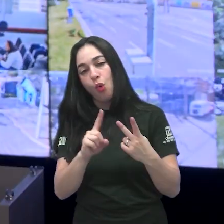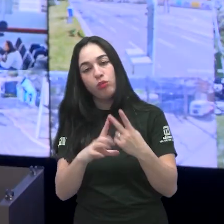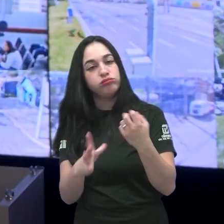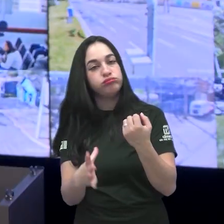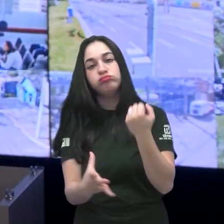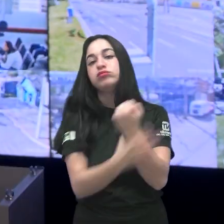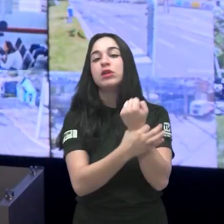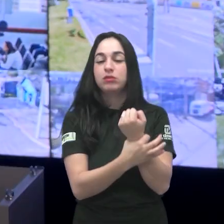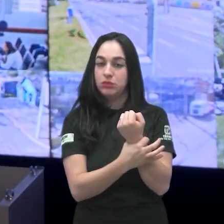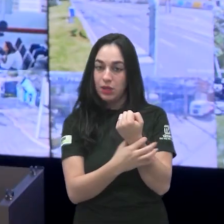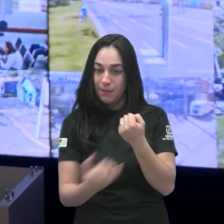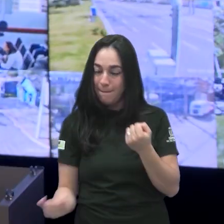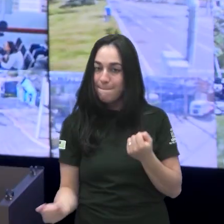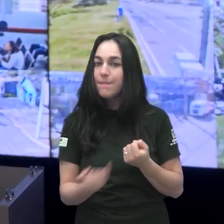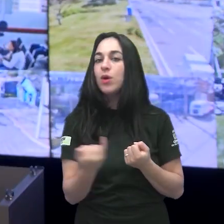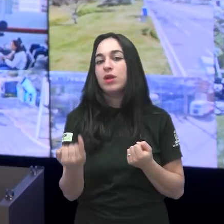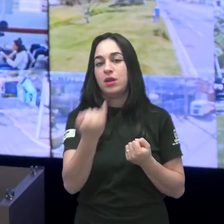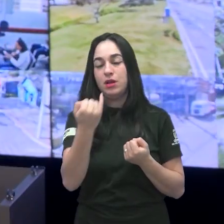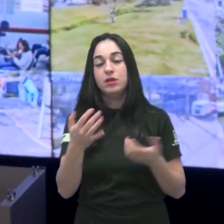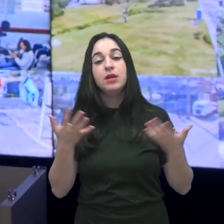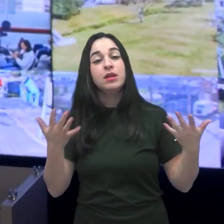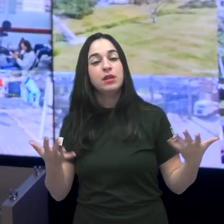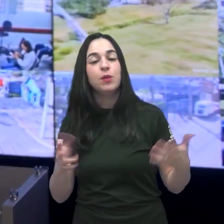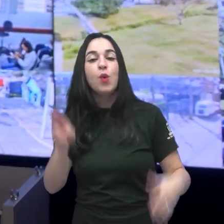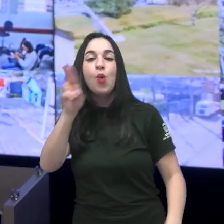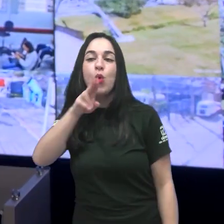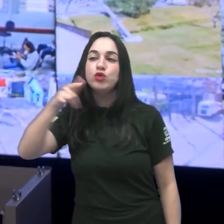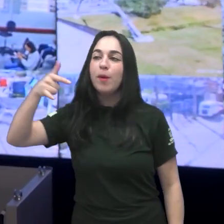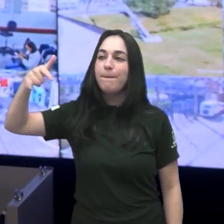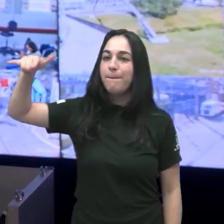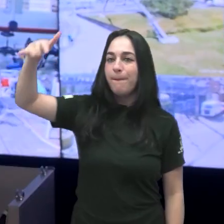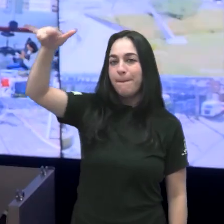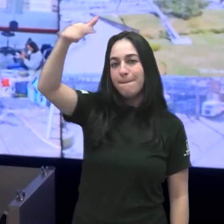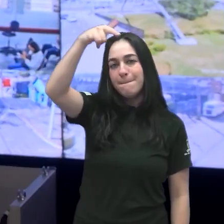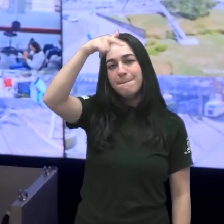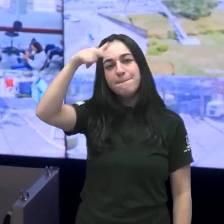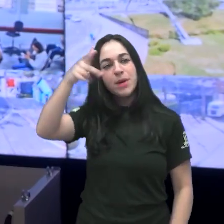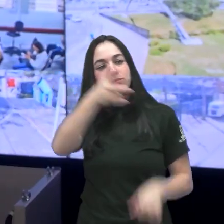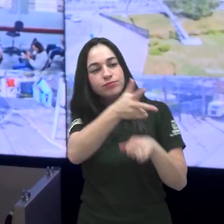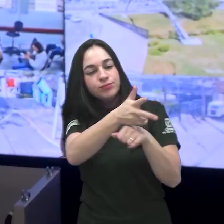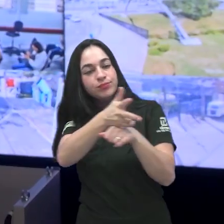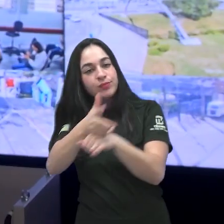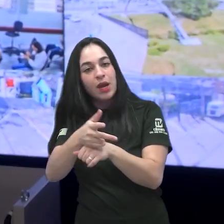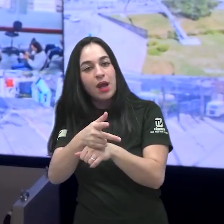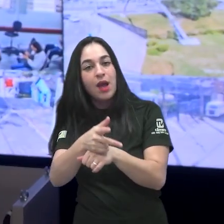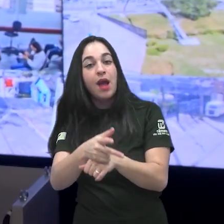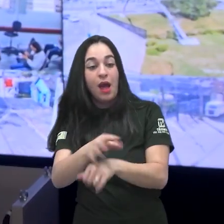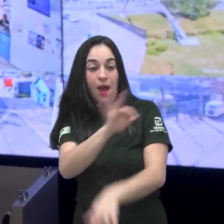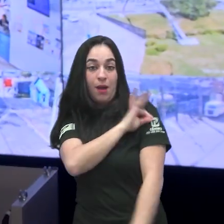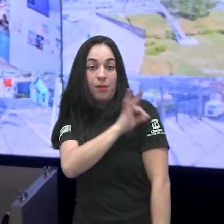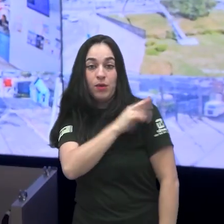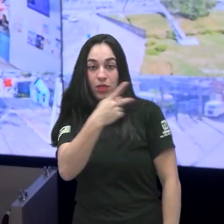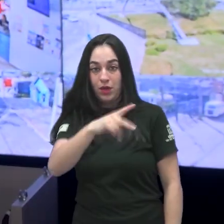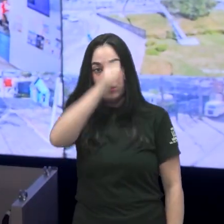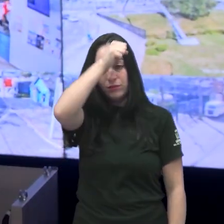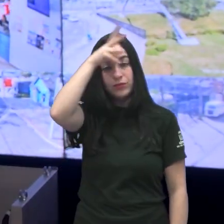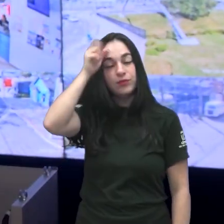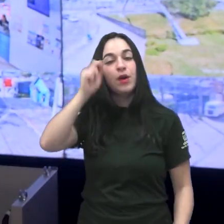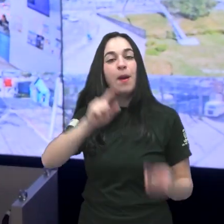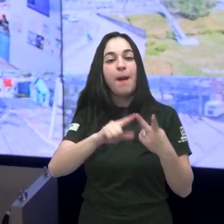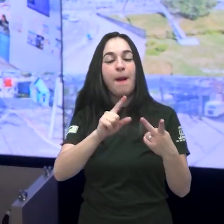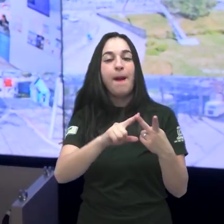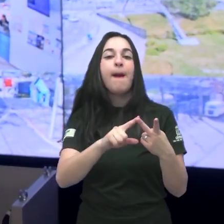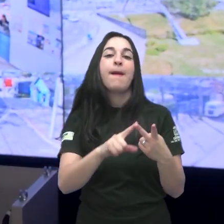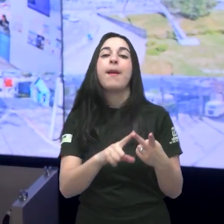risco ou seja uma questão de segurança pública, é extremamente importante. Então, o uso de drone na nossa cidade já é utilizado, né, pela Guarda